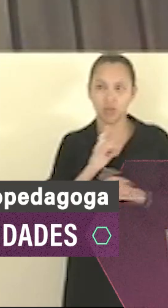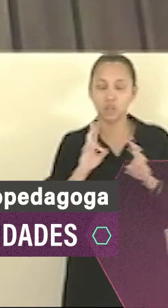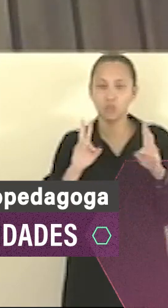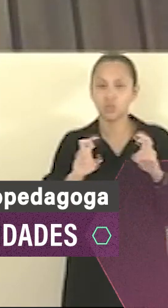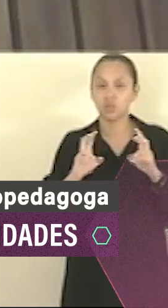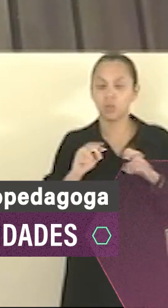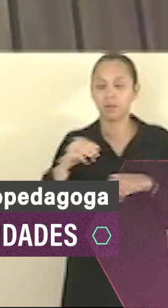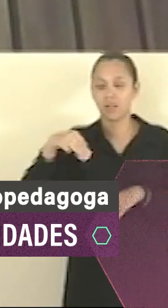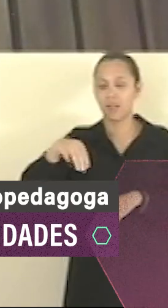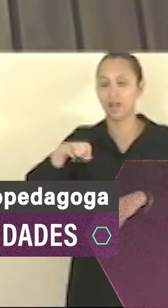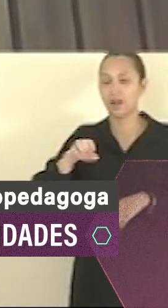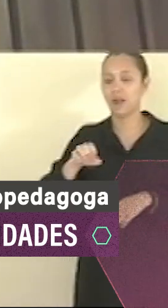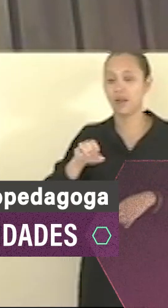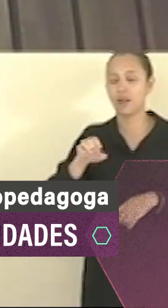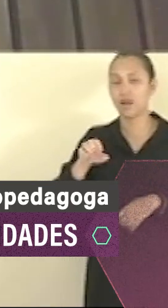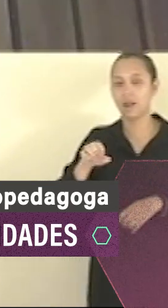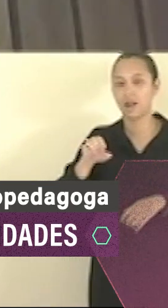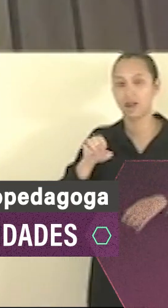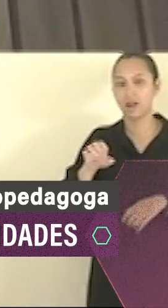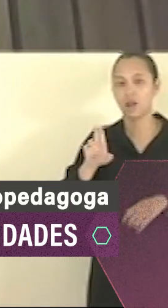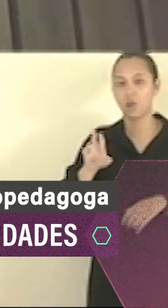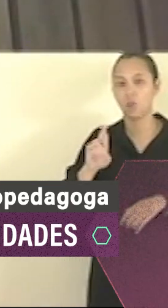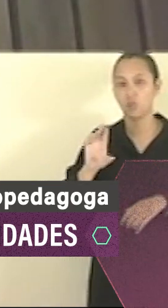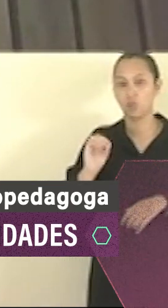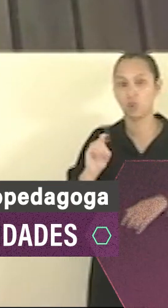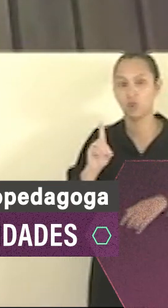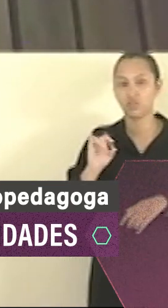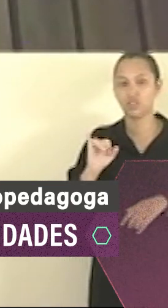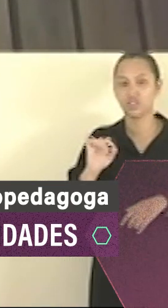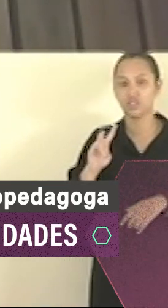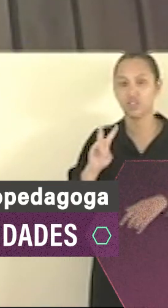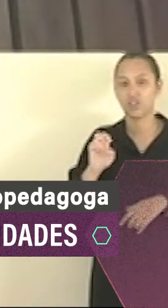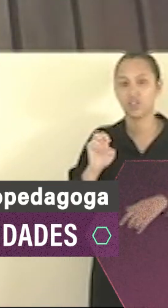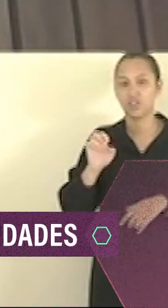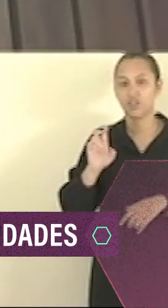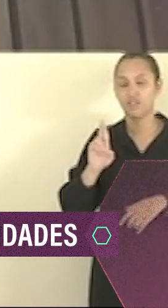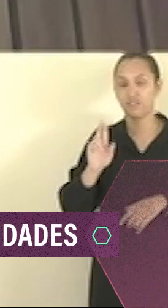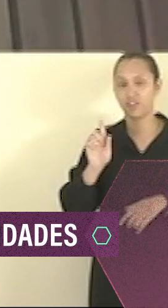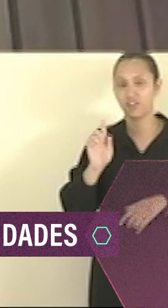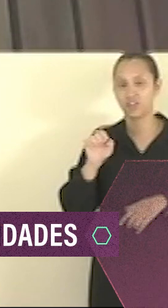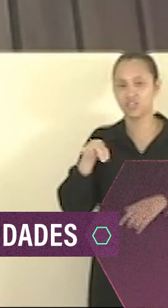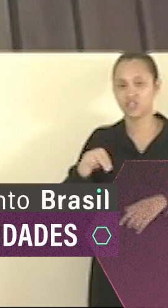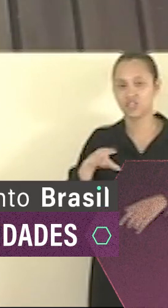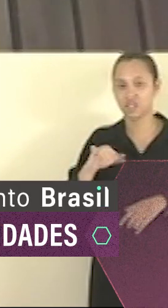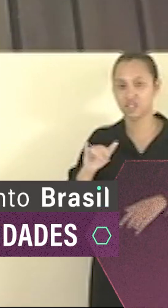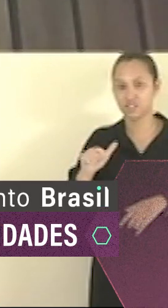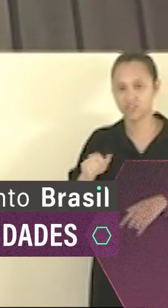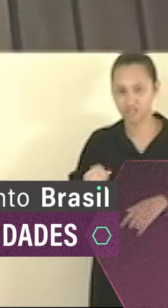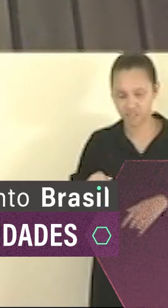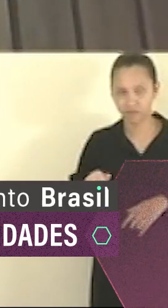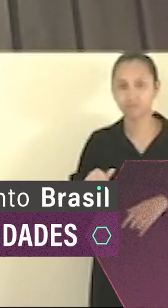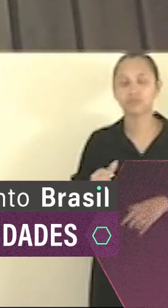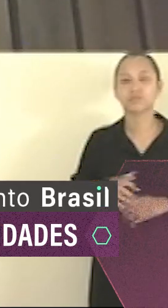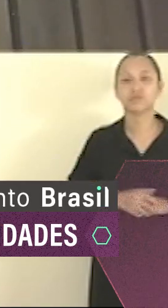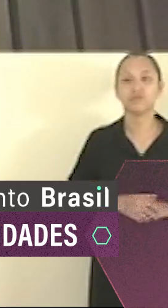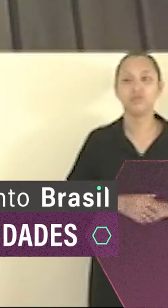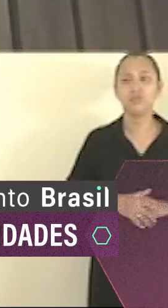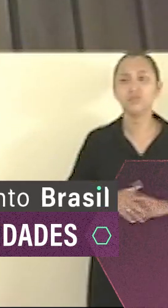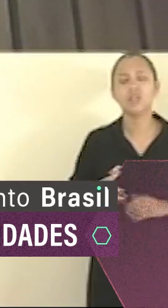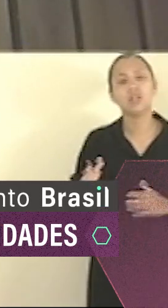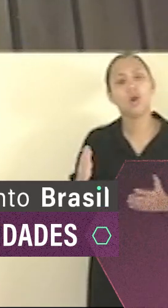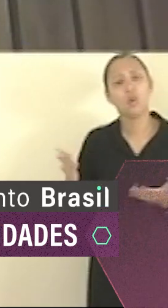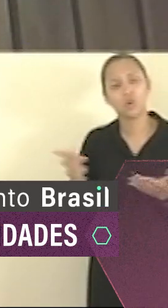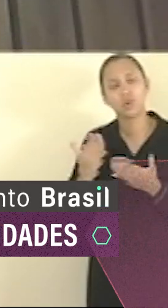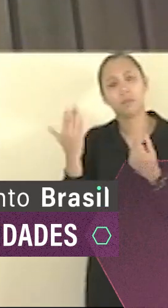Ouzene Ribeiro, neuropsicopedagoga. Comprovando que a superdotação é uma condição genética e que ela